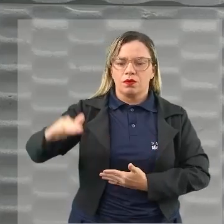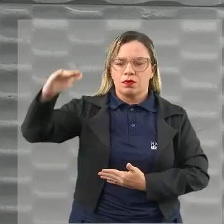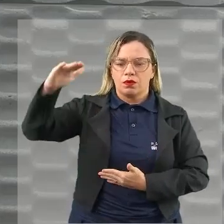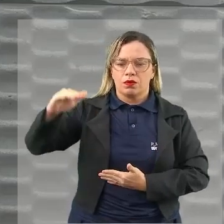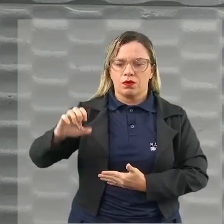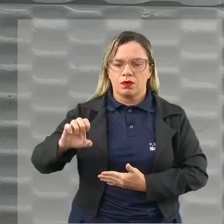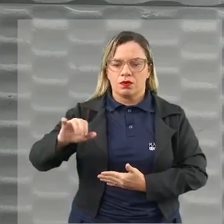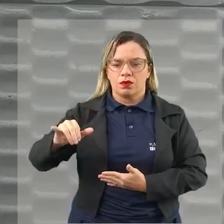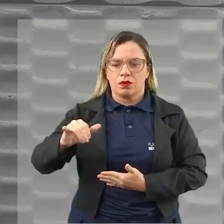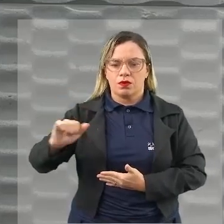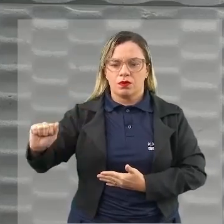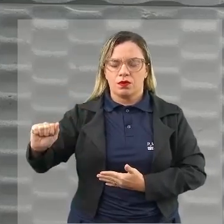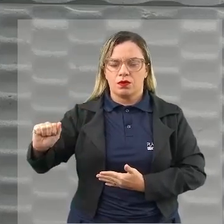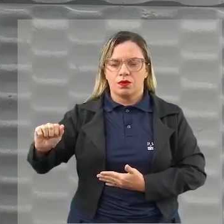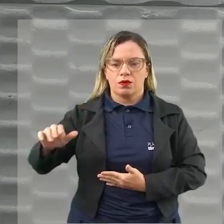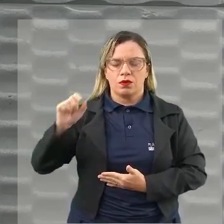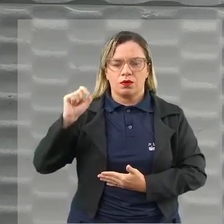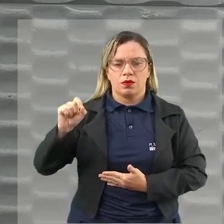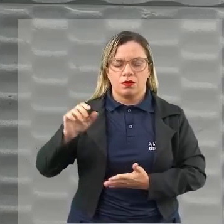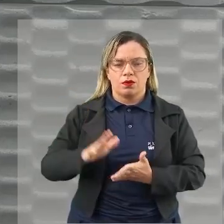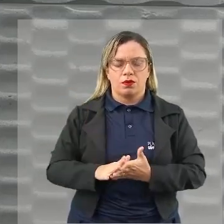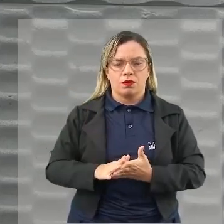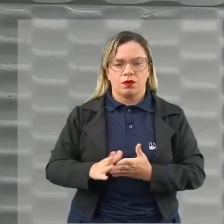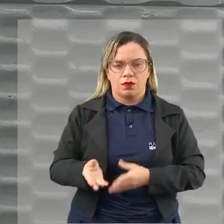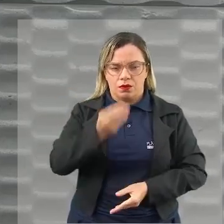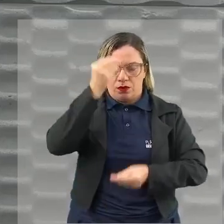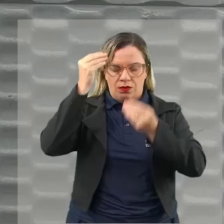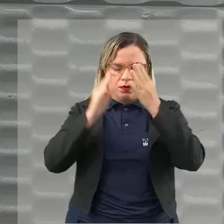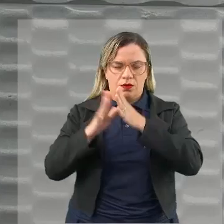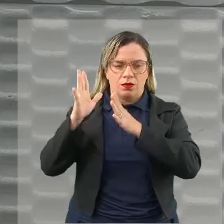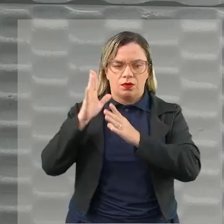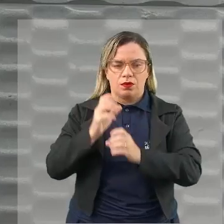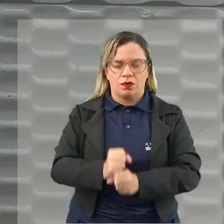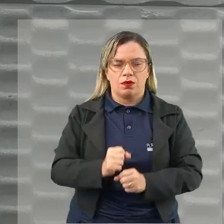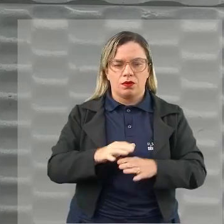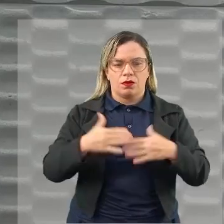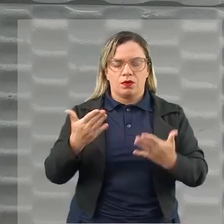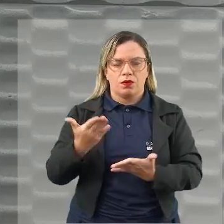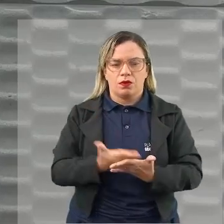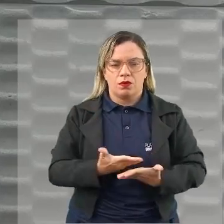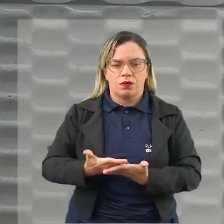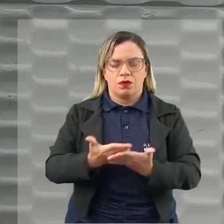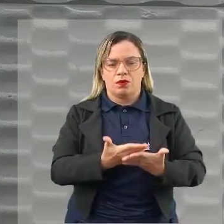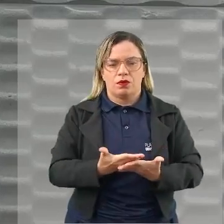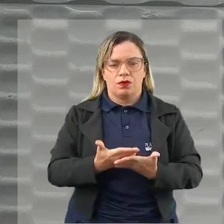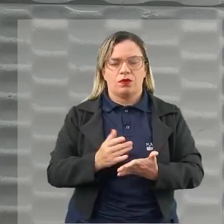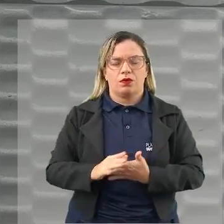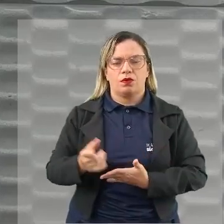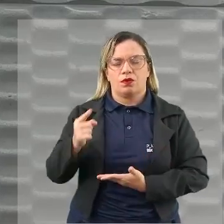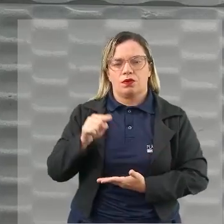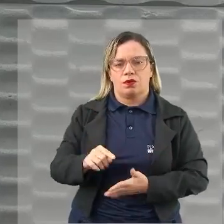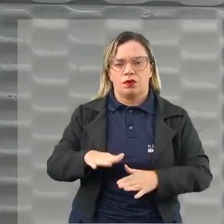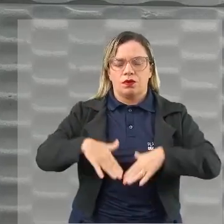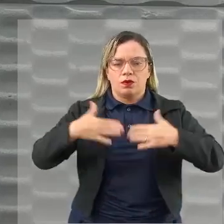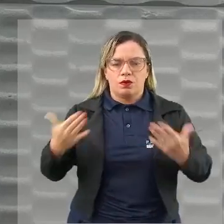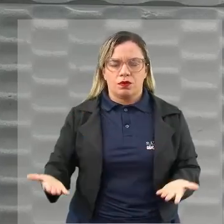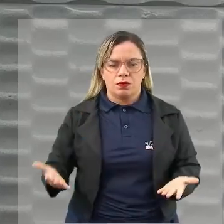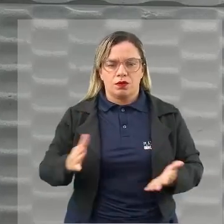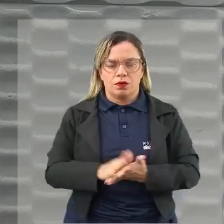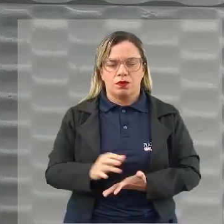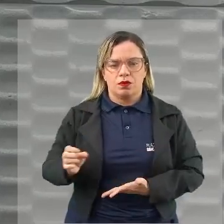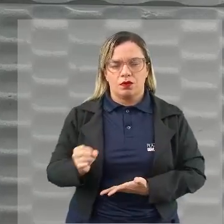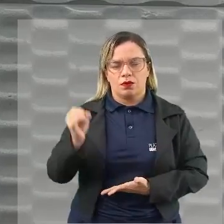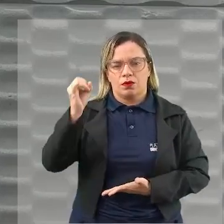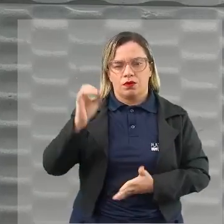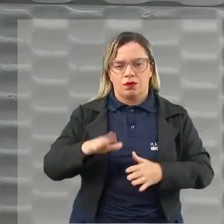Esses vídeos aí são para vocês, é um reforço um reforço nos estudos de vocês, né? Então seria importante